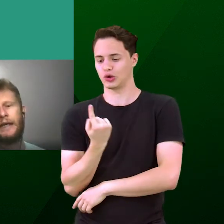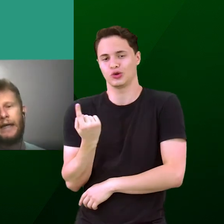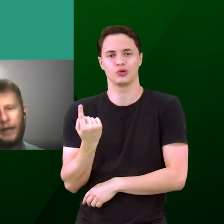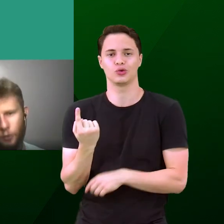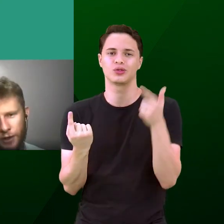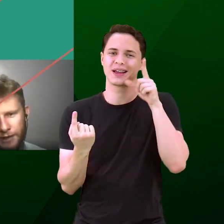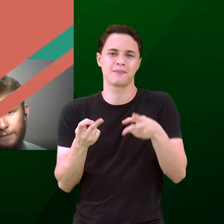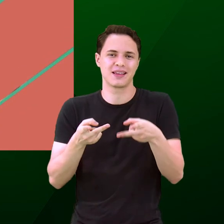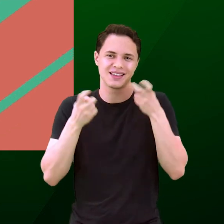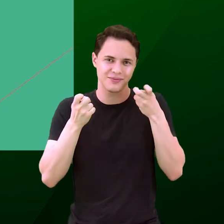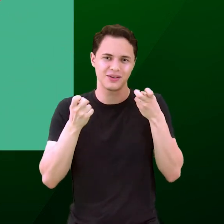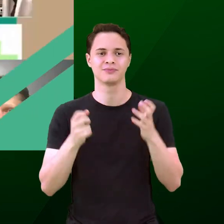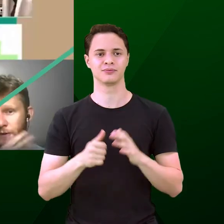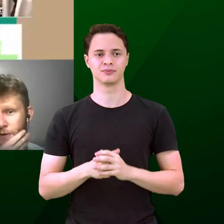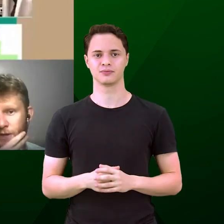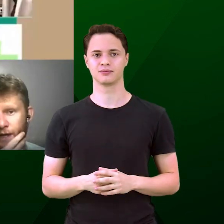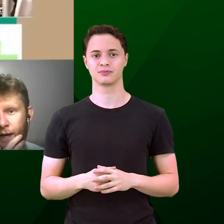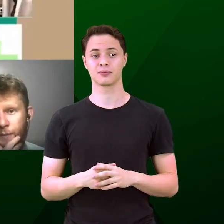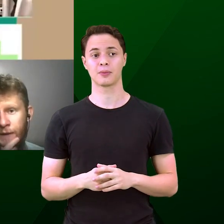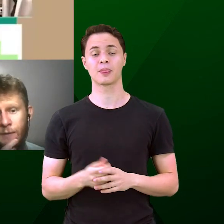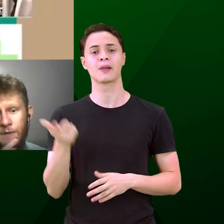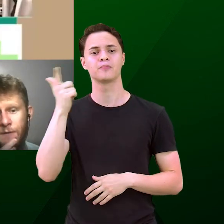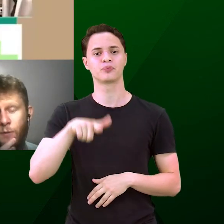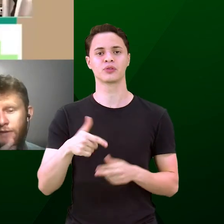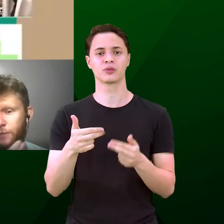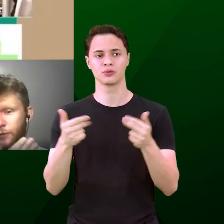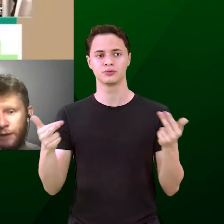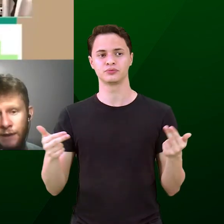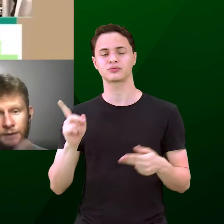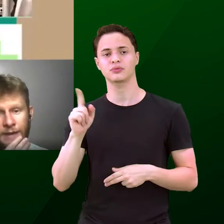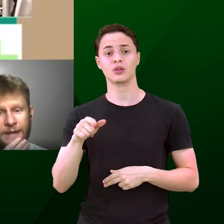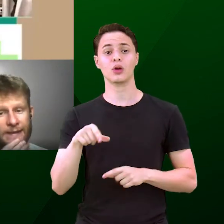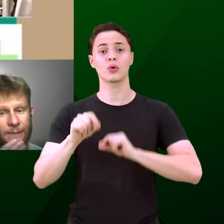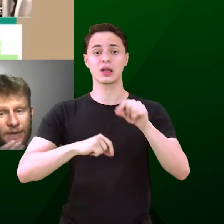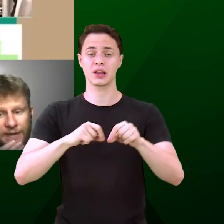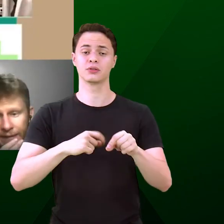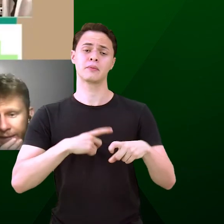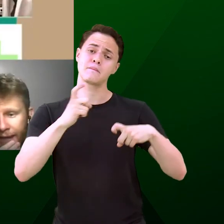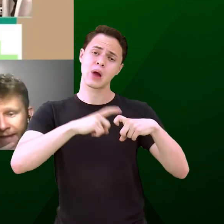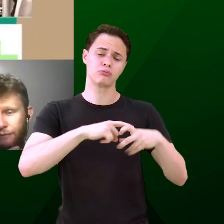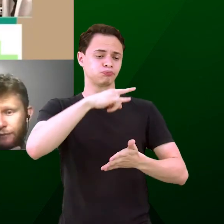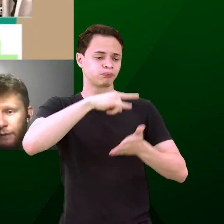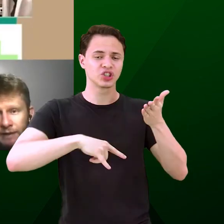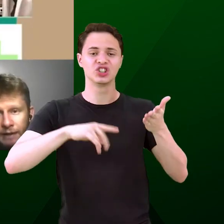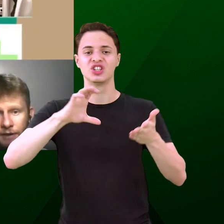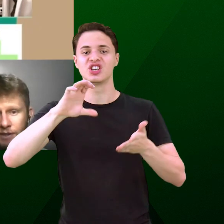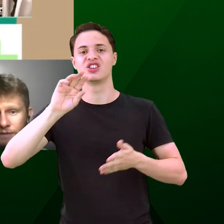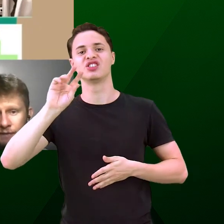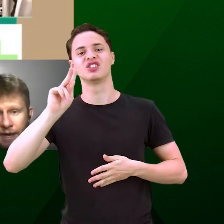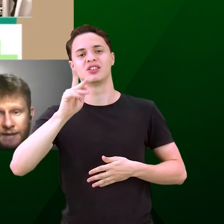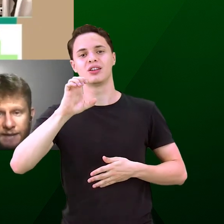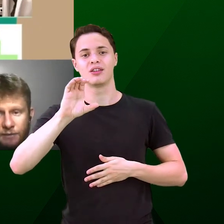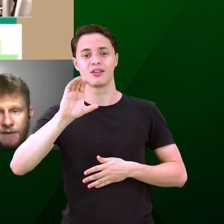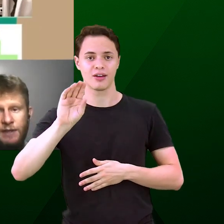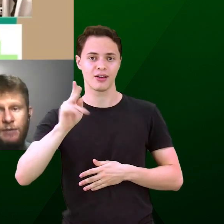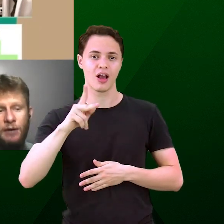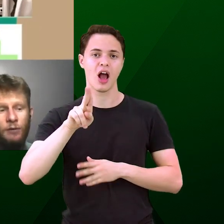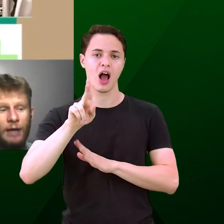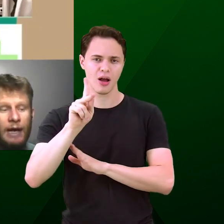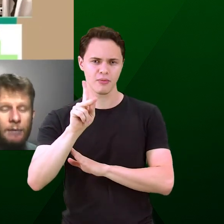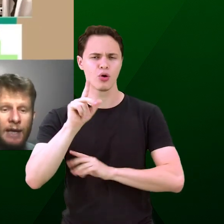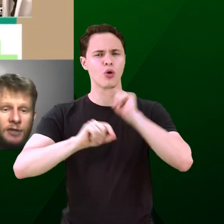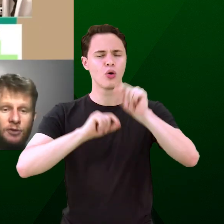não tenho dinheiro para pagar uma nutricionista, não sei o que fazer, né, não, eu queria umas dicasinhas básicas, assim. Então é